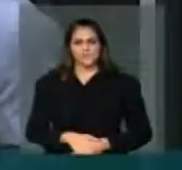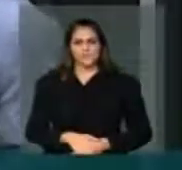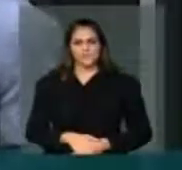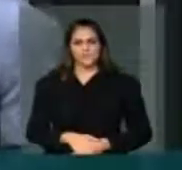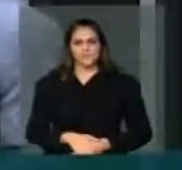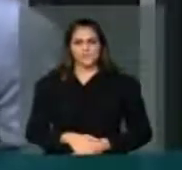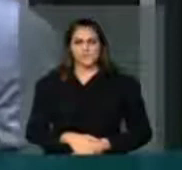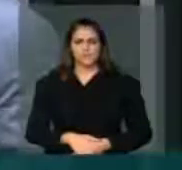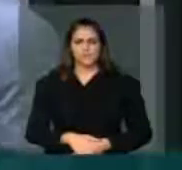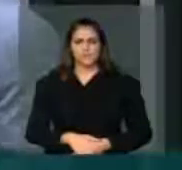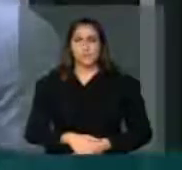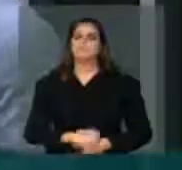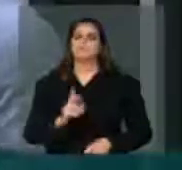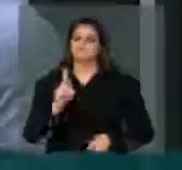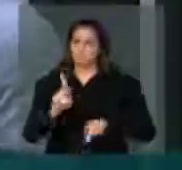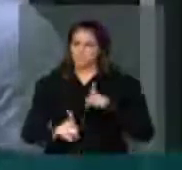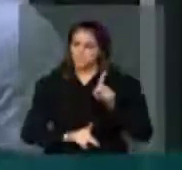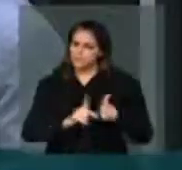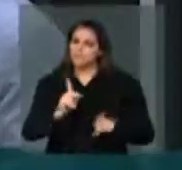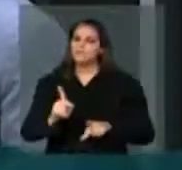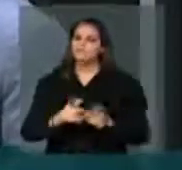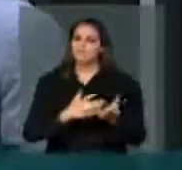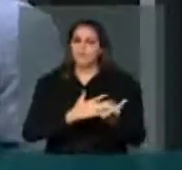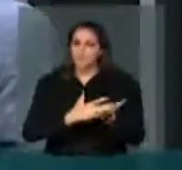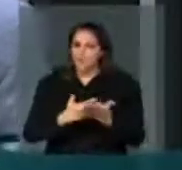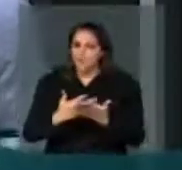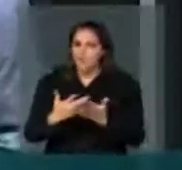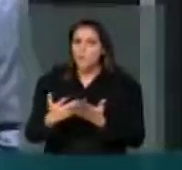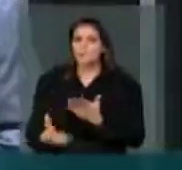e está pressionando. Quando